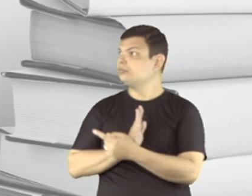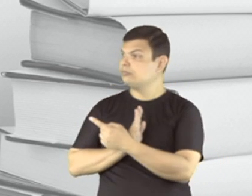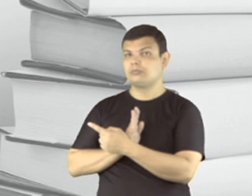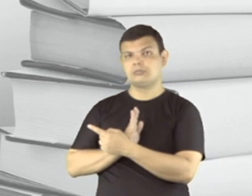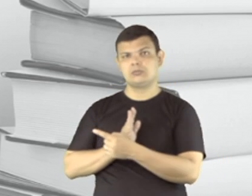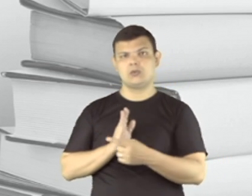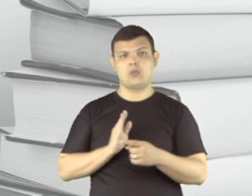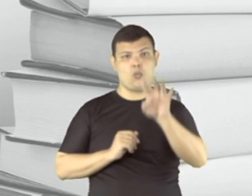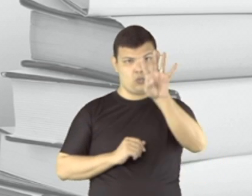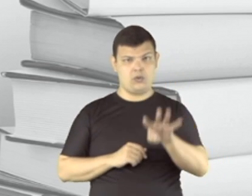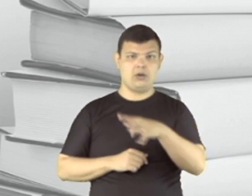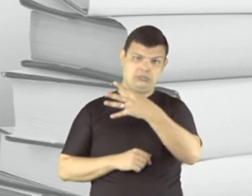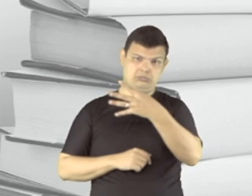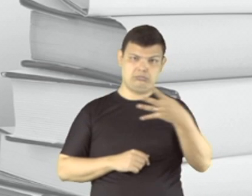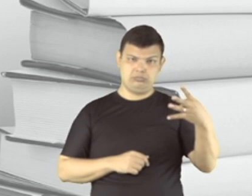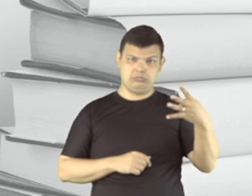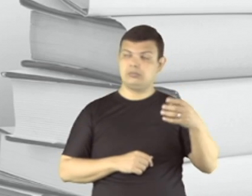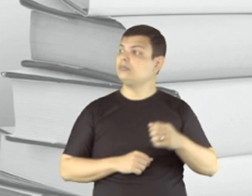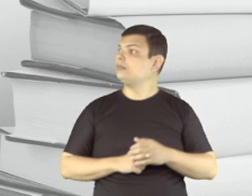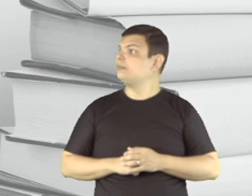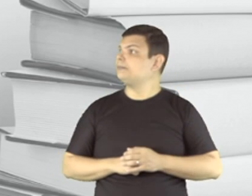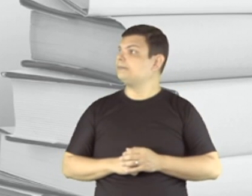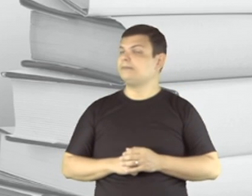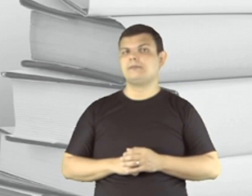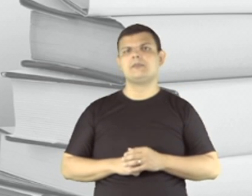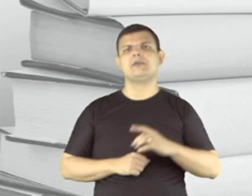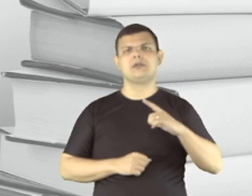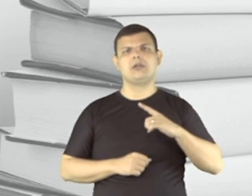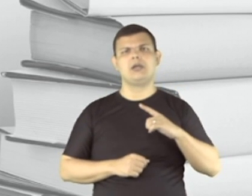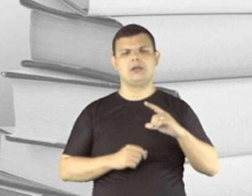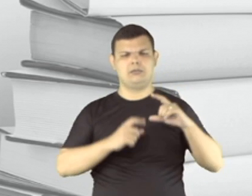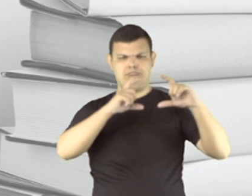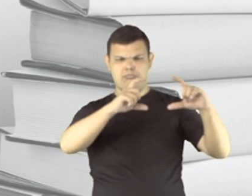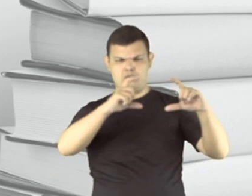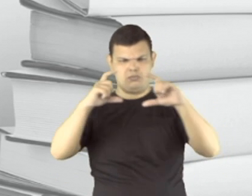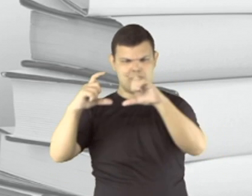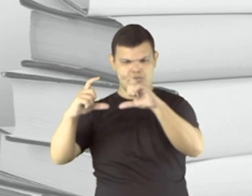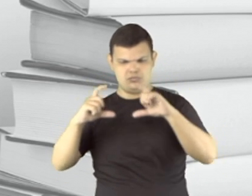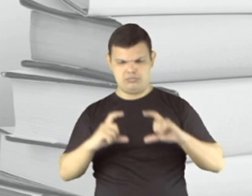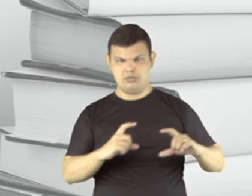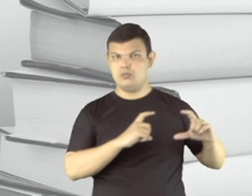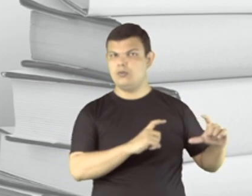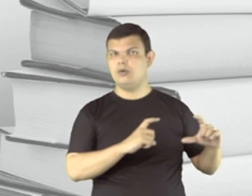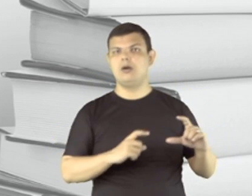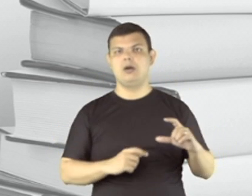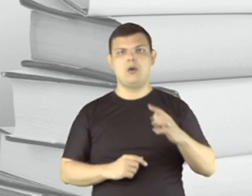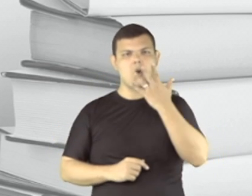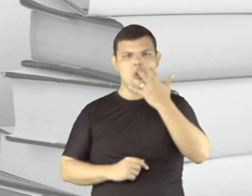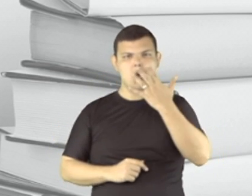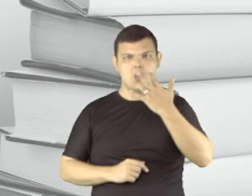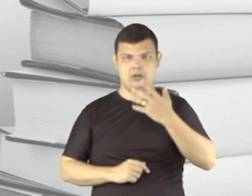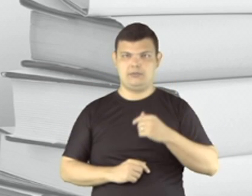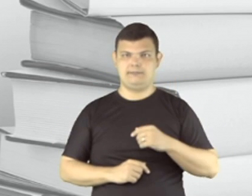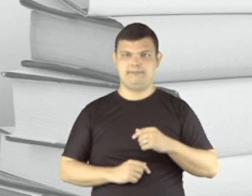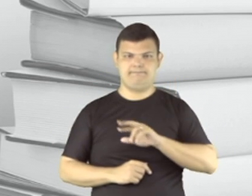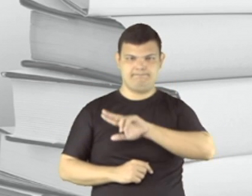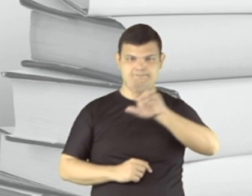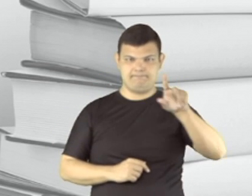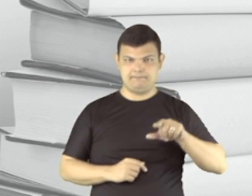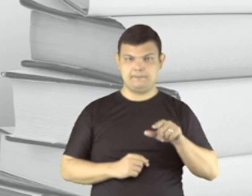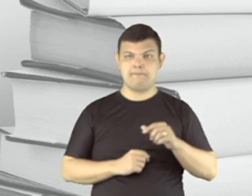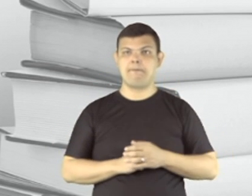Uma malha quadriculada e eu tenho aqui vários espaços delimitados e coloridos